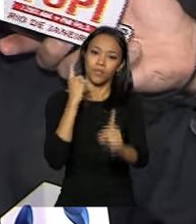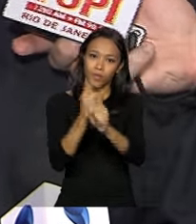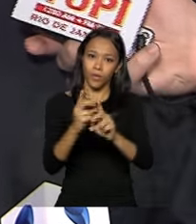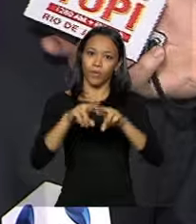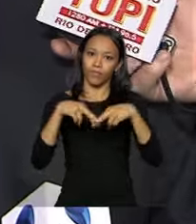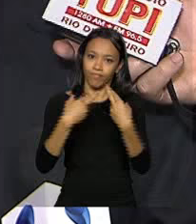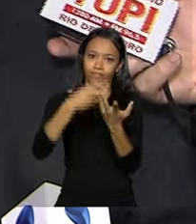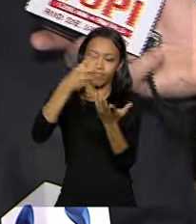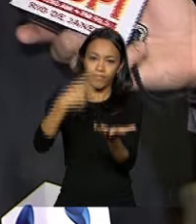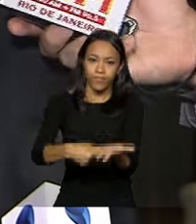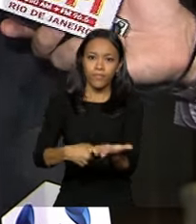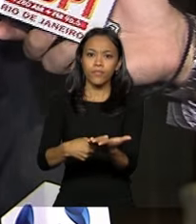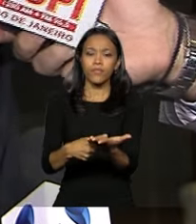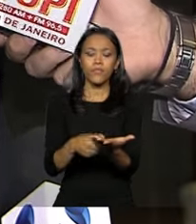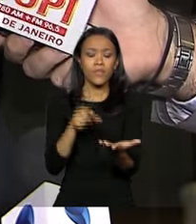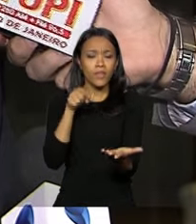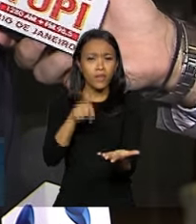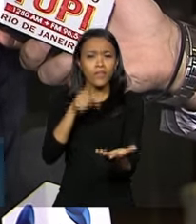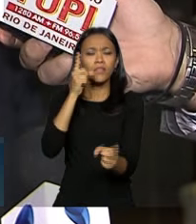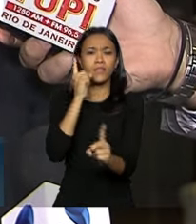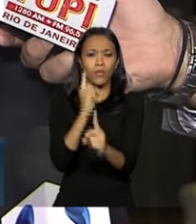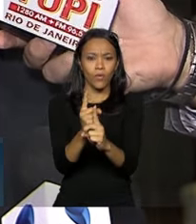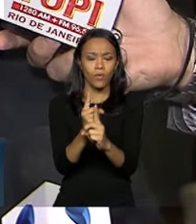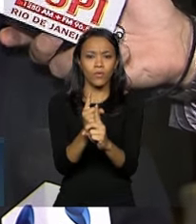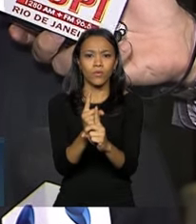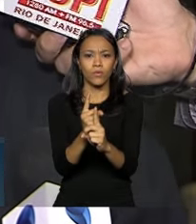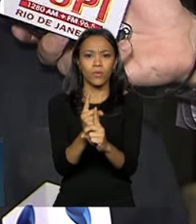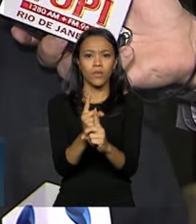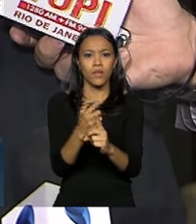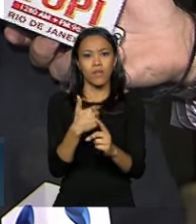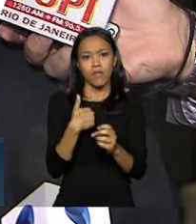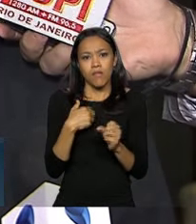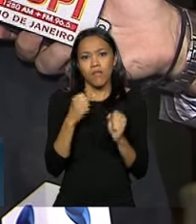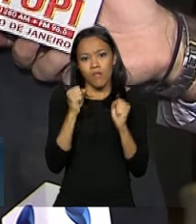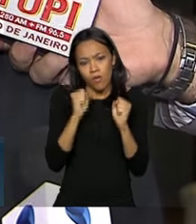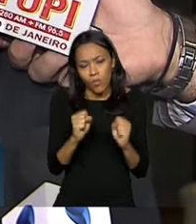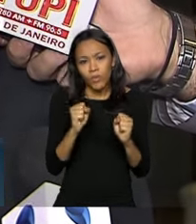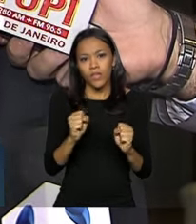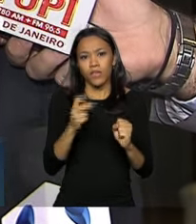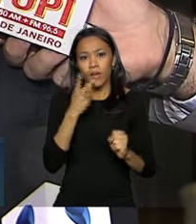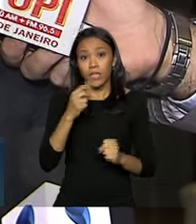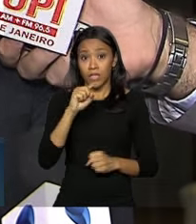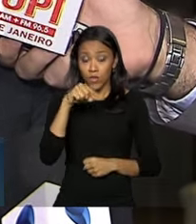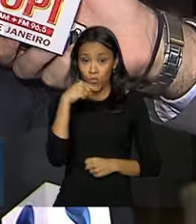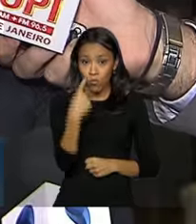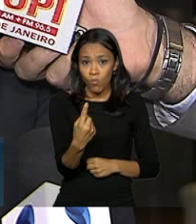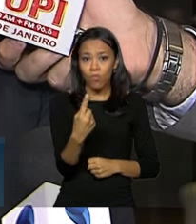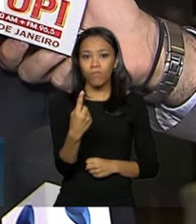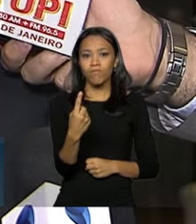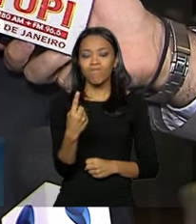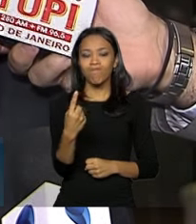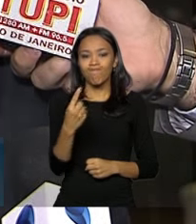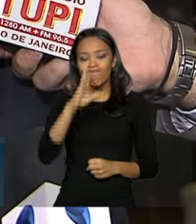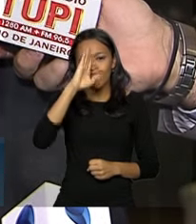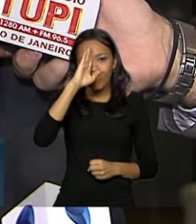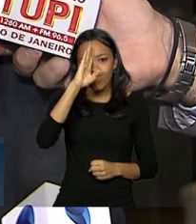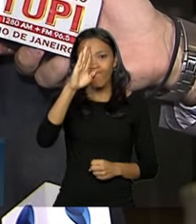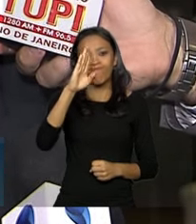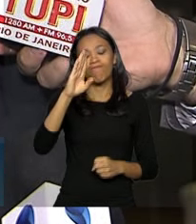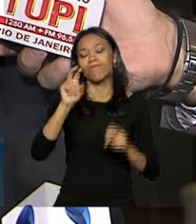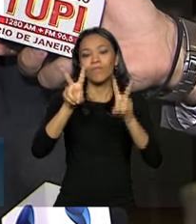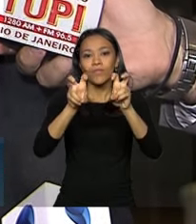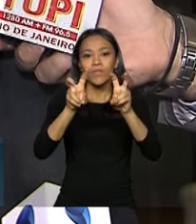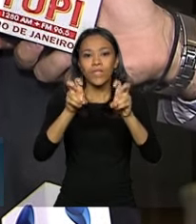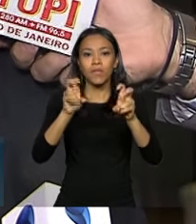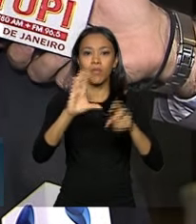esse. E, nesse encontro, eu poderia dizer que tem um ponto fundamentalmente ligado a comércio,